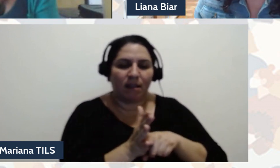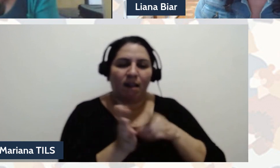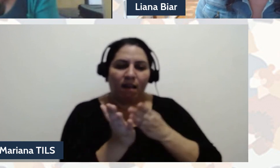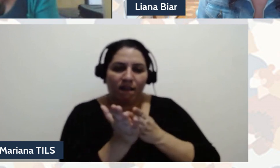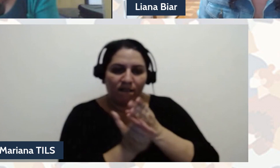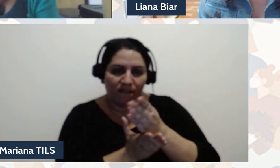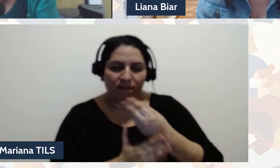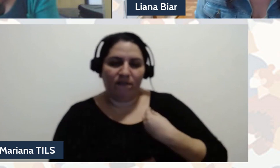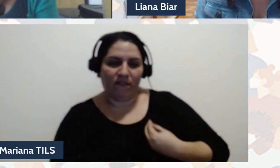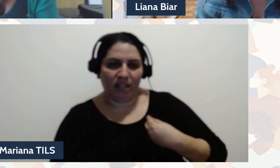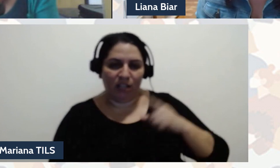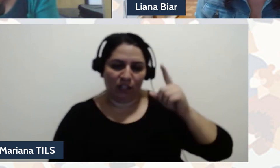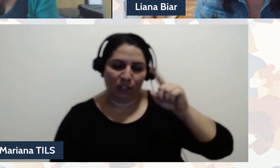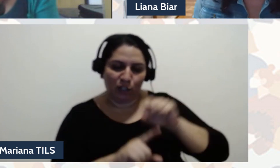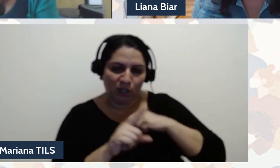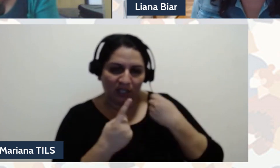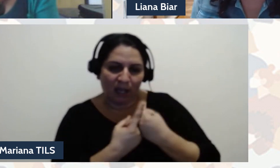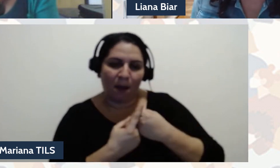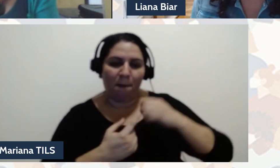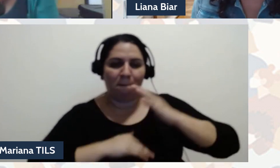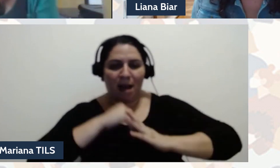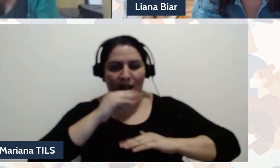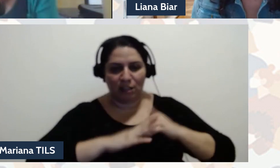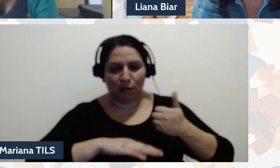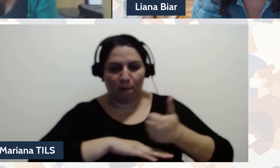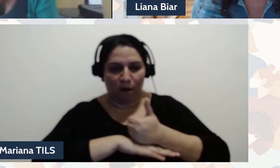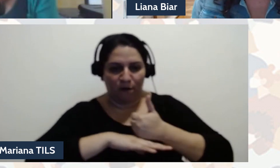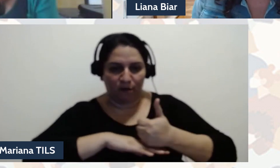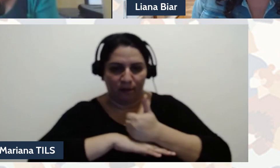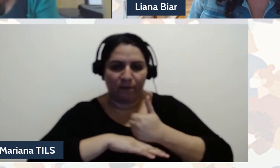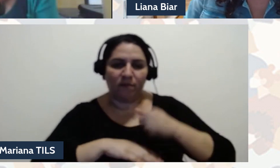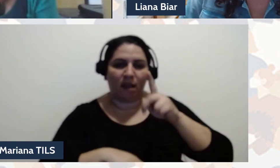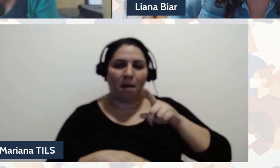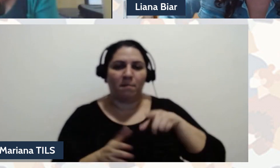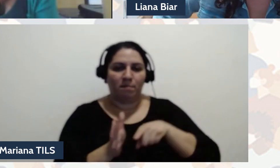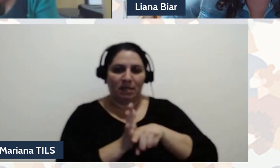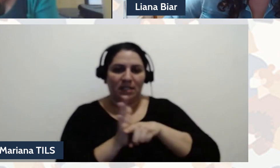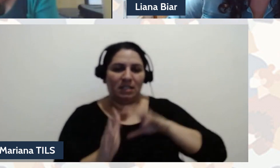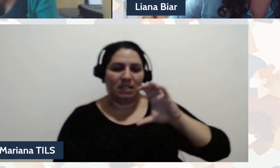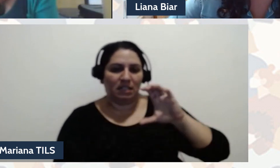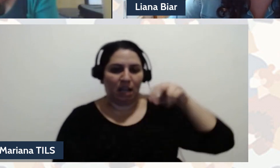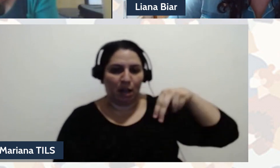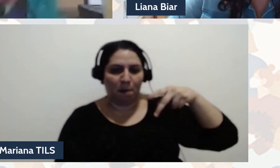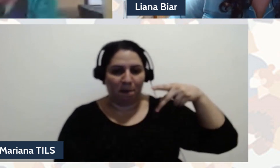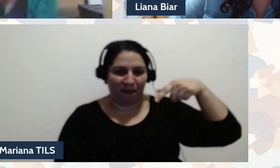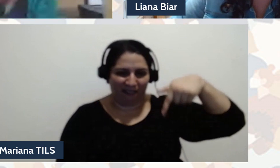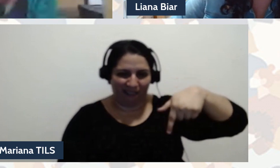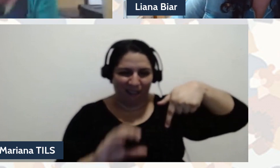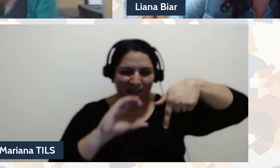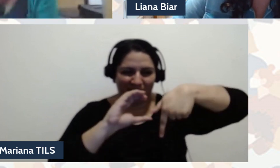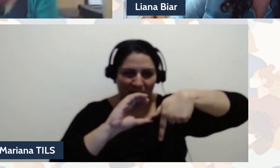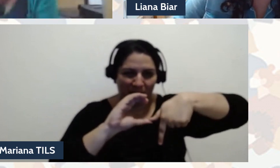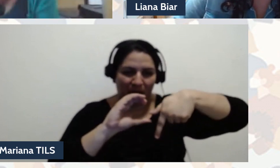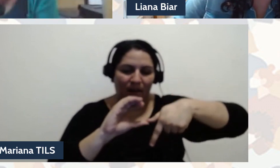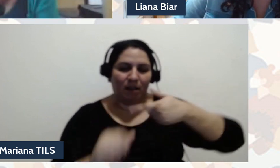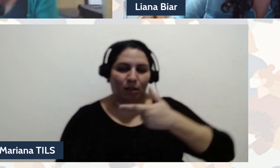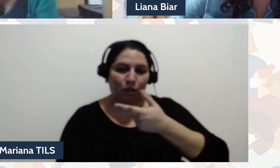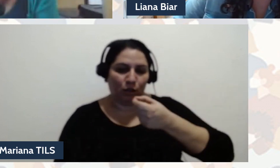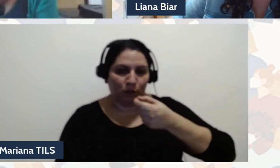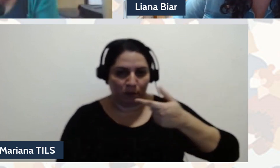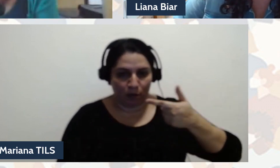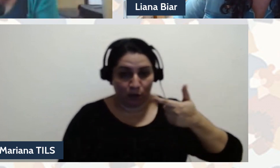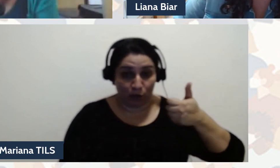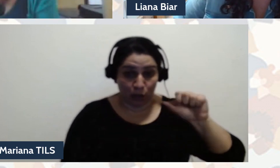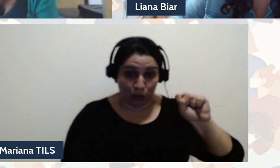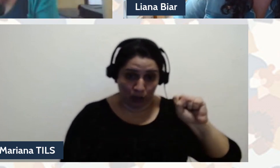e práticas profissionais. É bolsista produtividade em pesquisa CNPq nível 2 desde 2018,